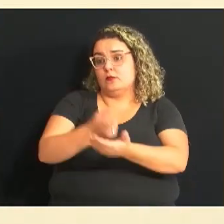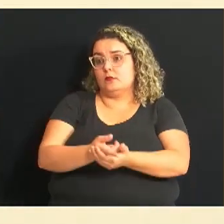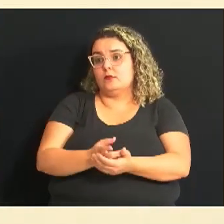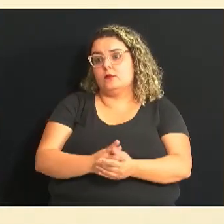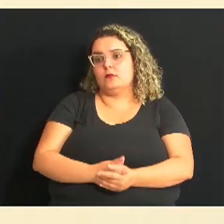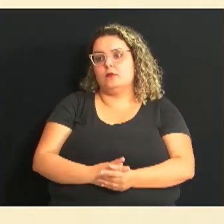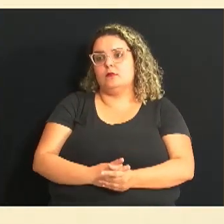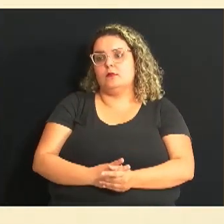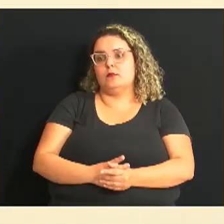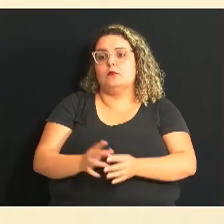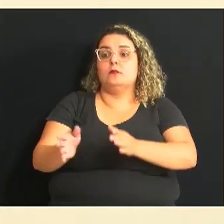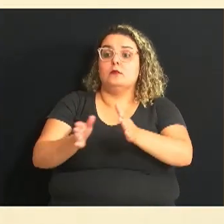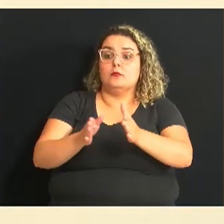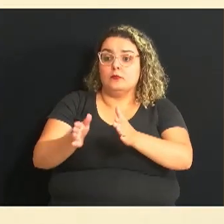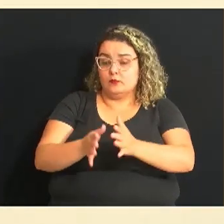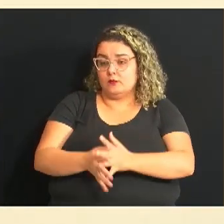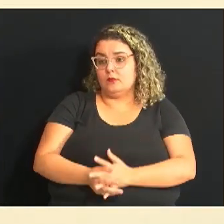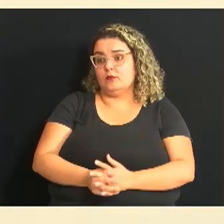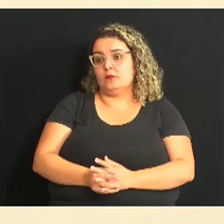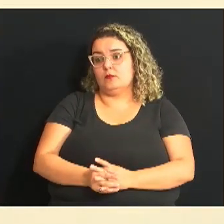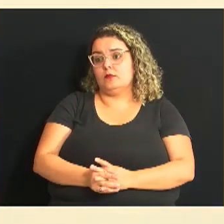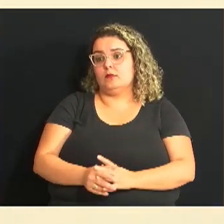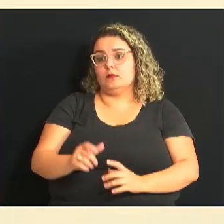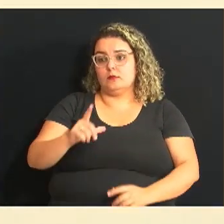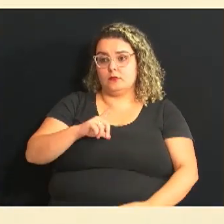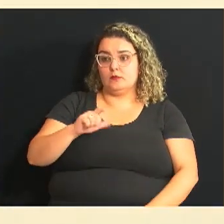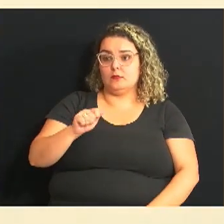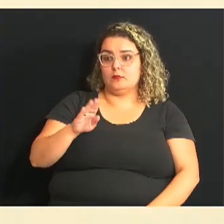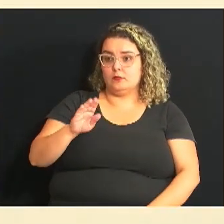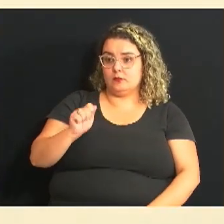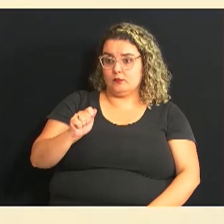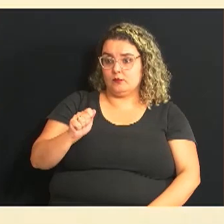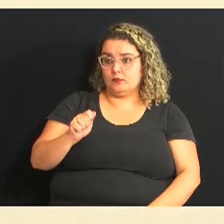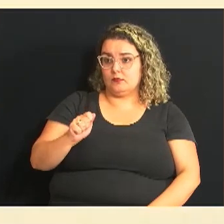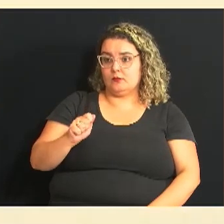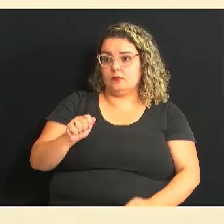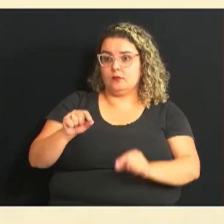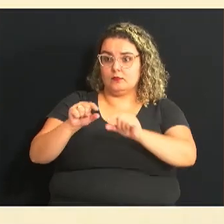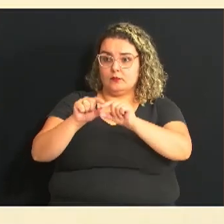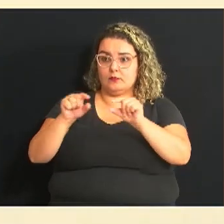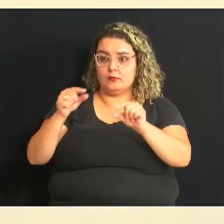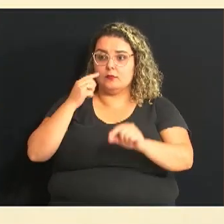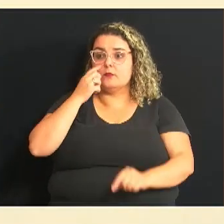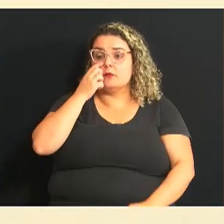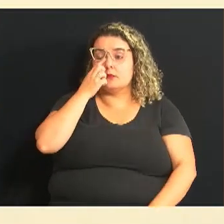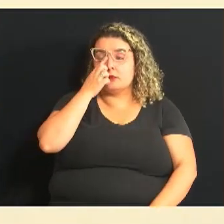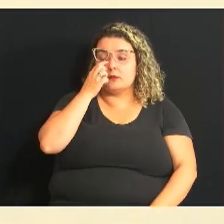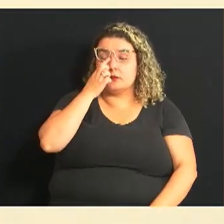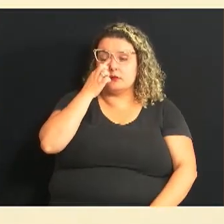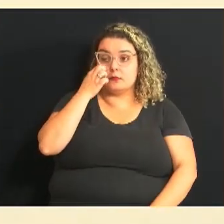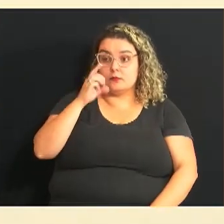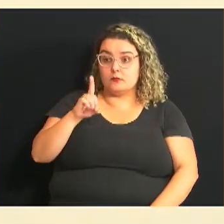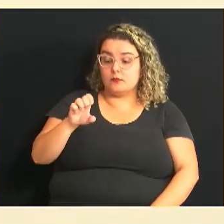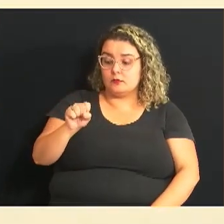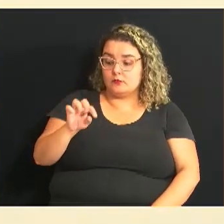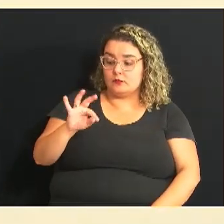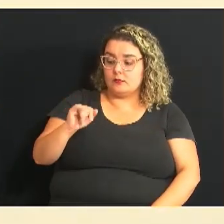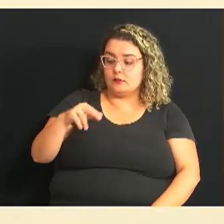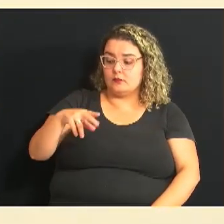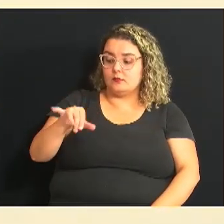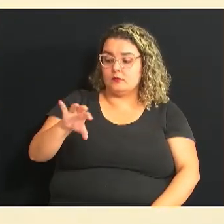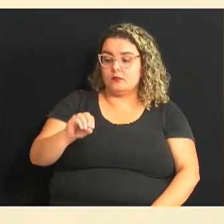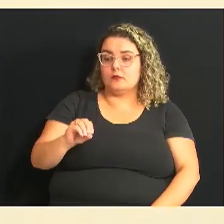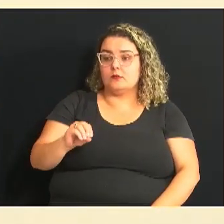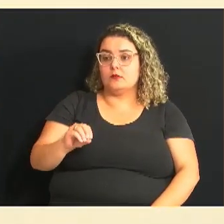nesse momento tem uma aba, como eu disse, que chama Destinação Complementar, Fundo da Criança e Fundo do